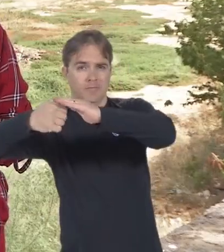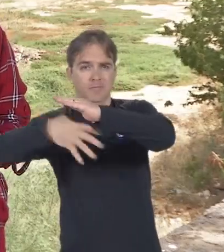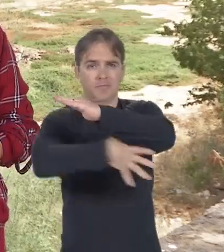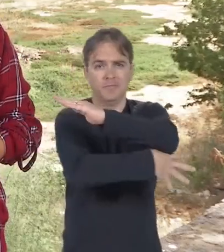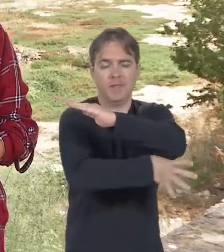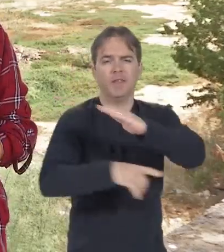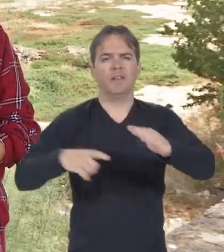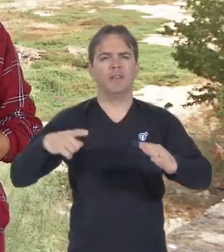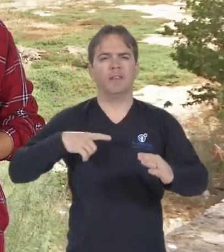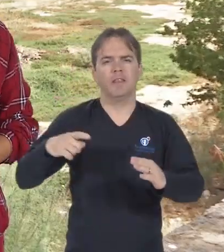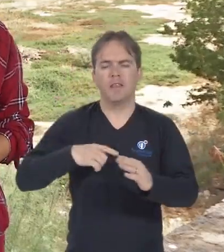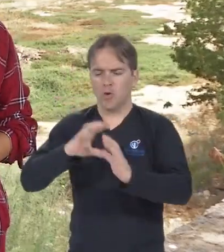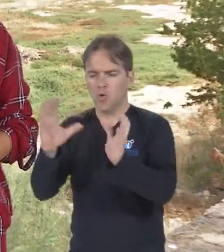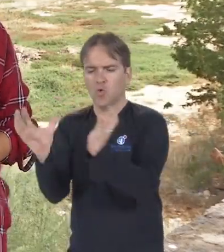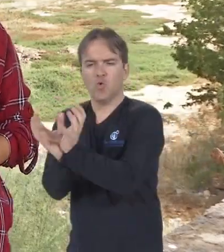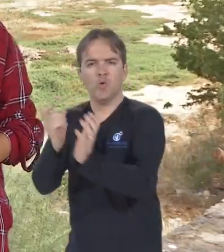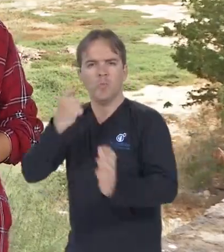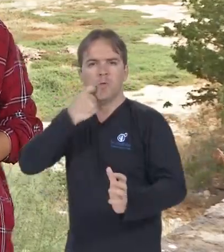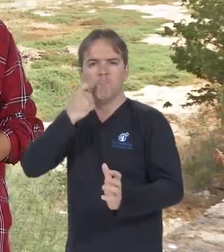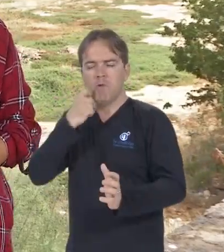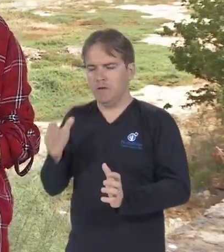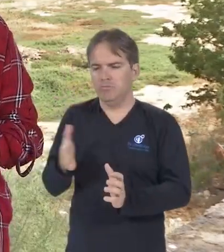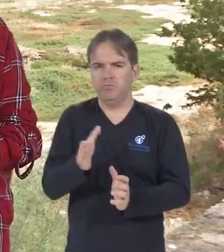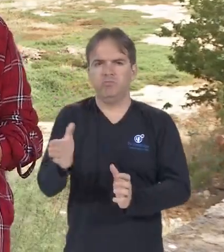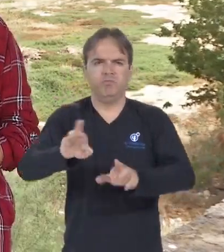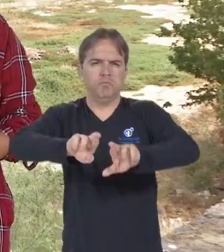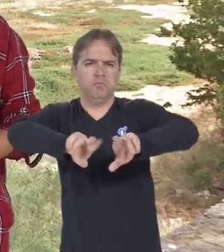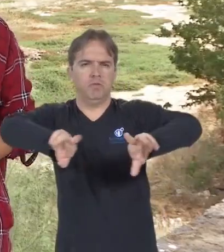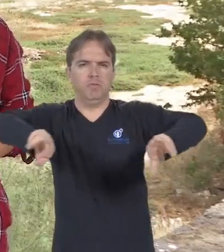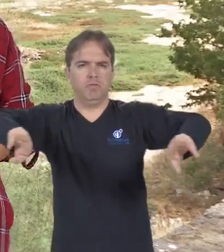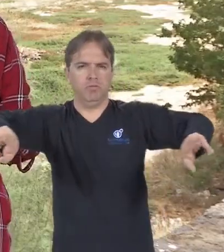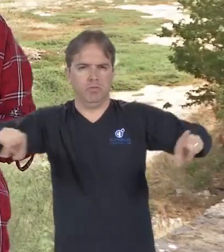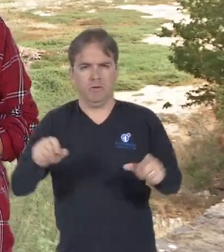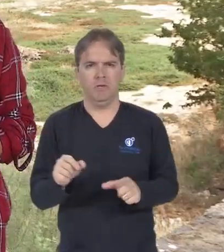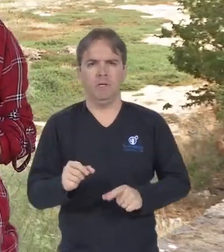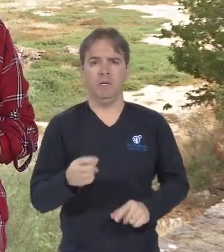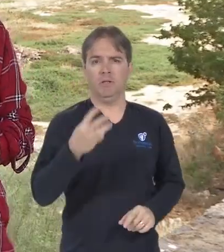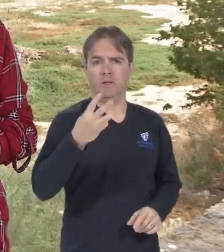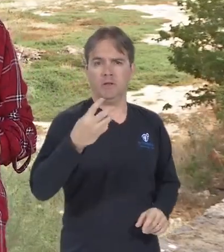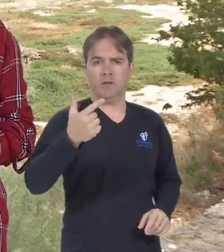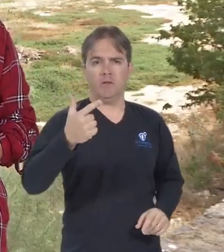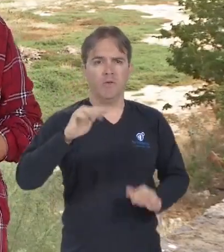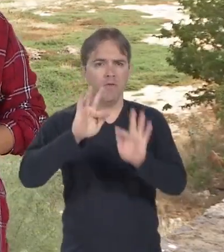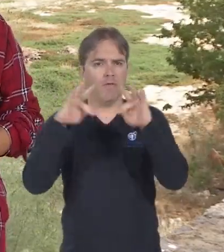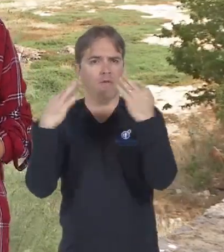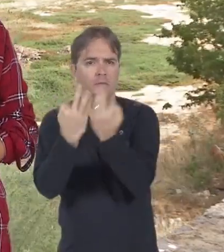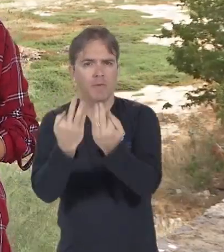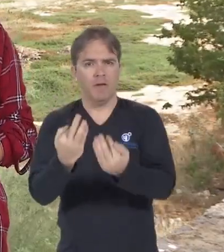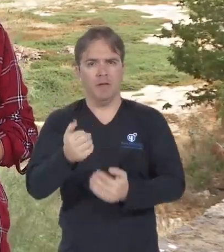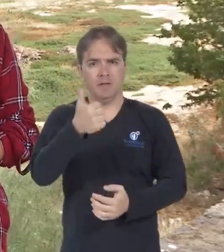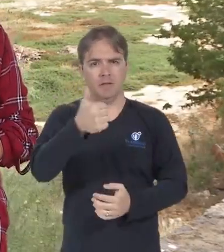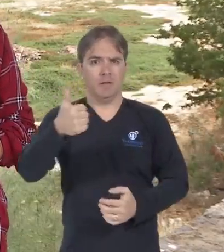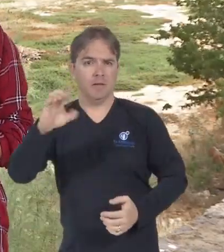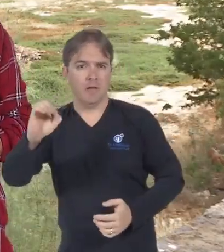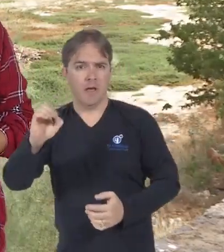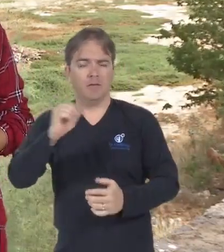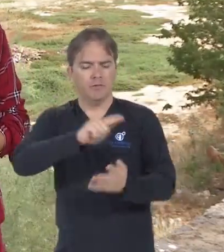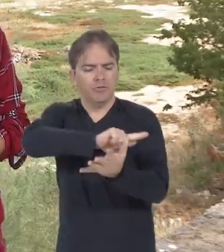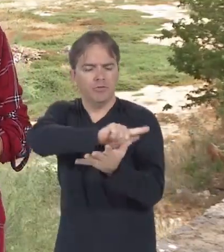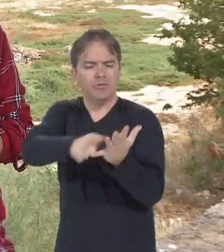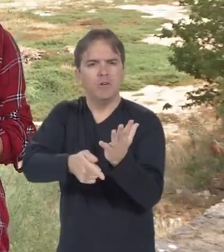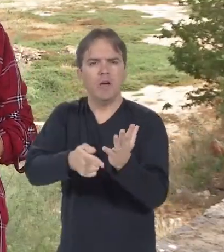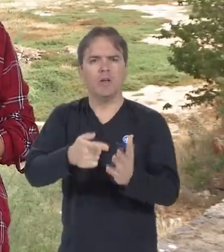Rio São Francisco apresenta uma ictiofauna, que é o conjunto de variedades de peixes de 32 famílias, 110 gêneros